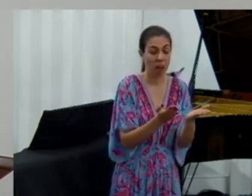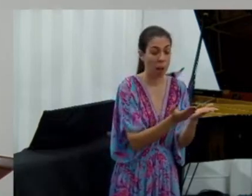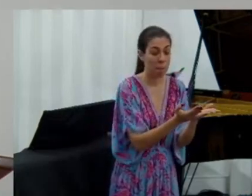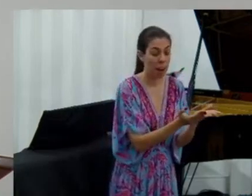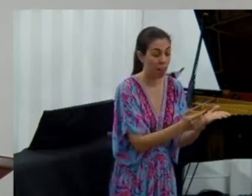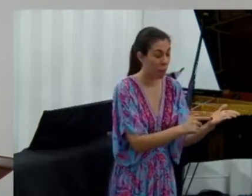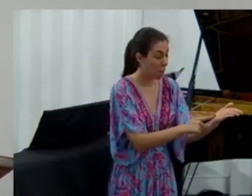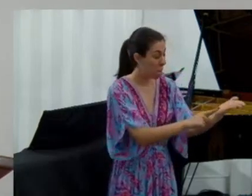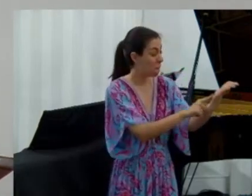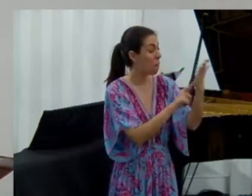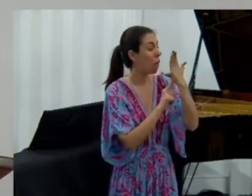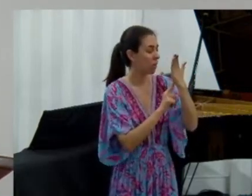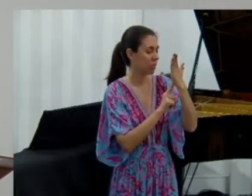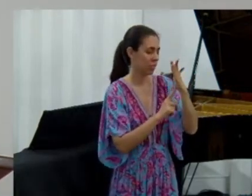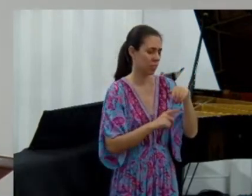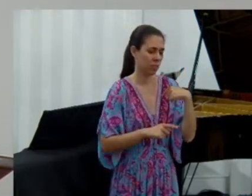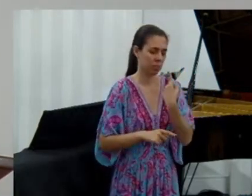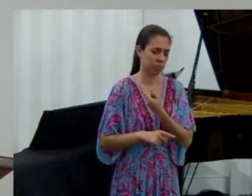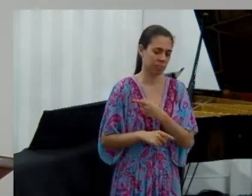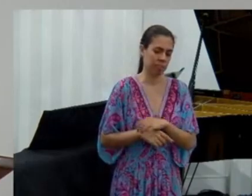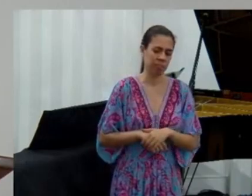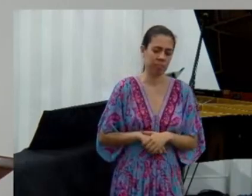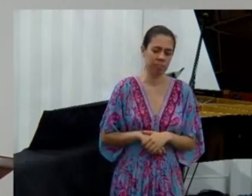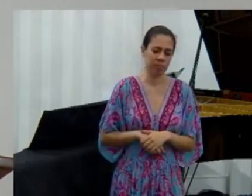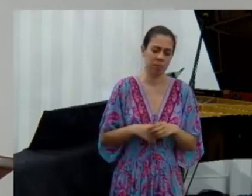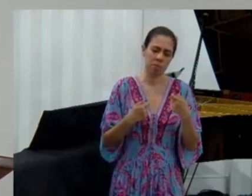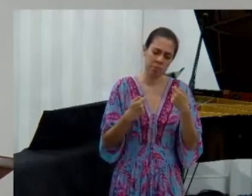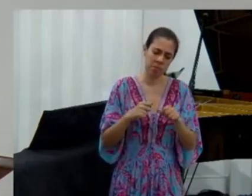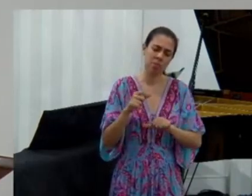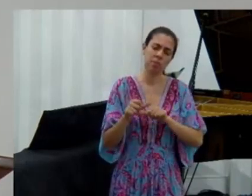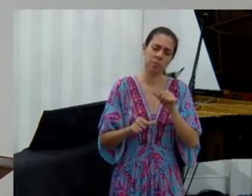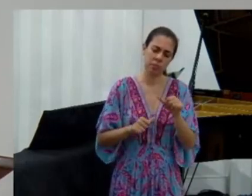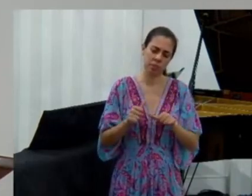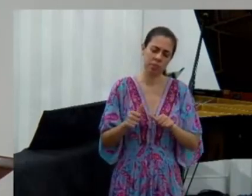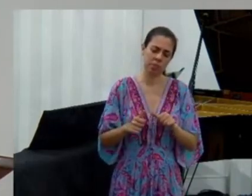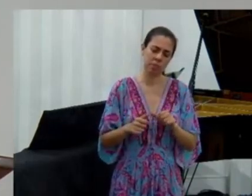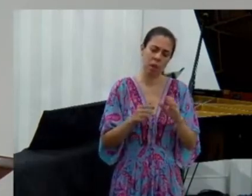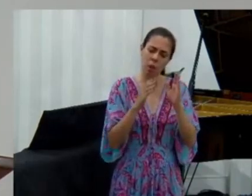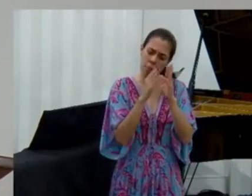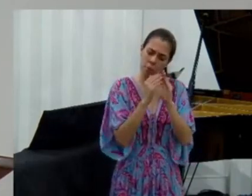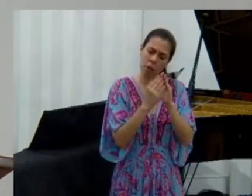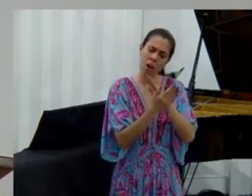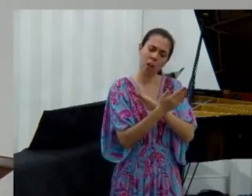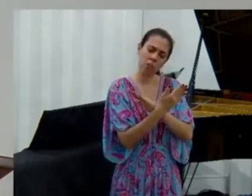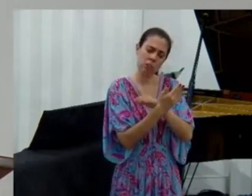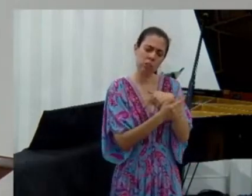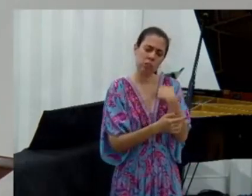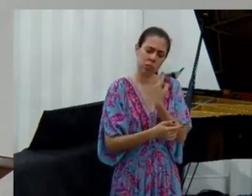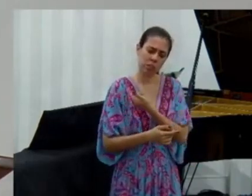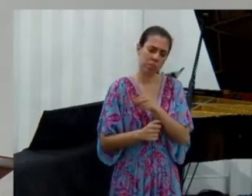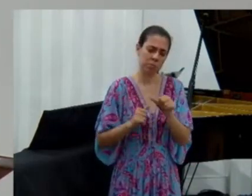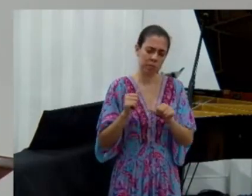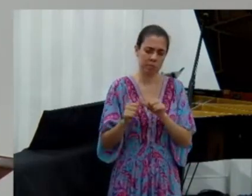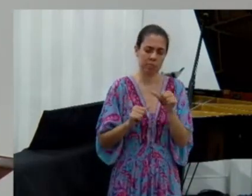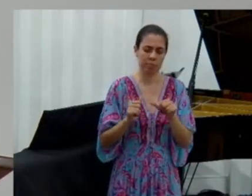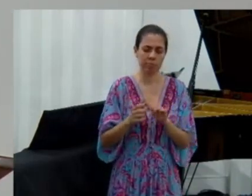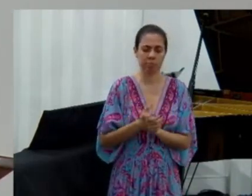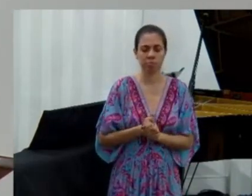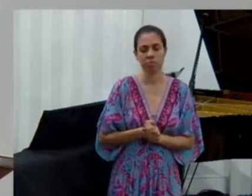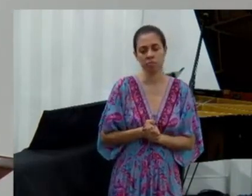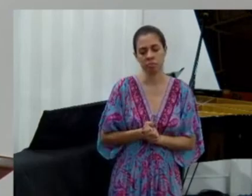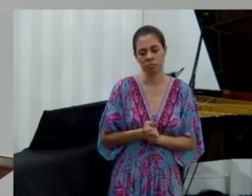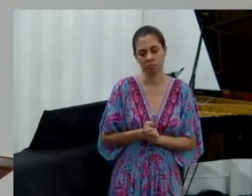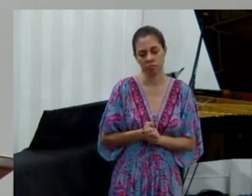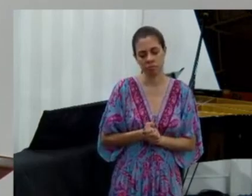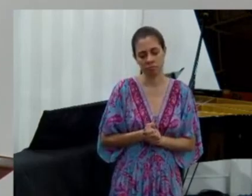que precisam mudar. Senhor, ajuda-nos a mudar. Nós que cremos em Cristo